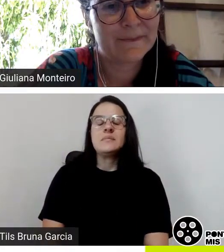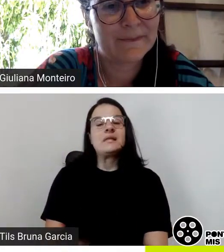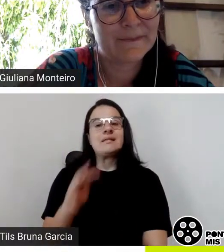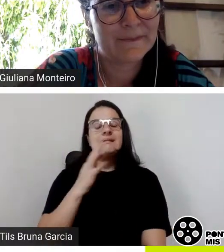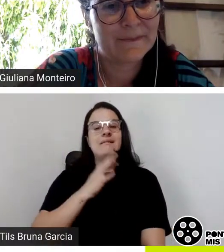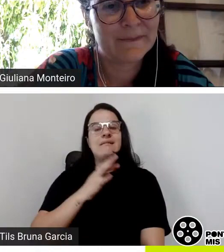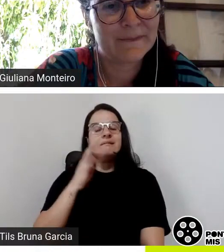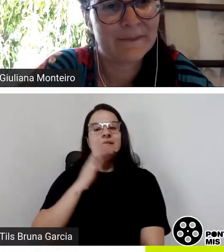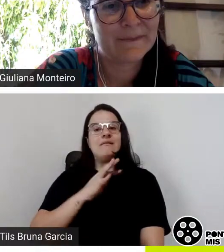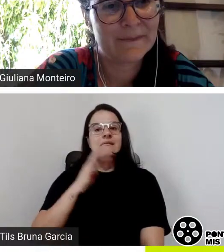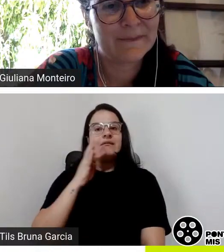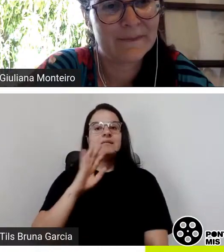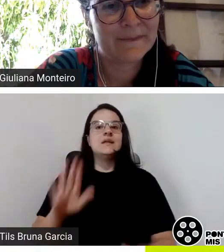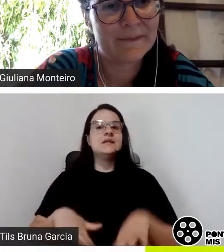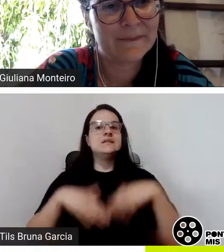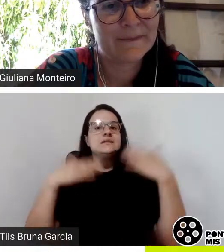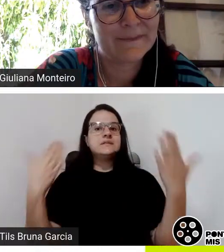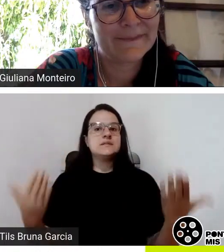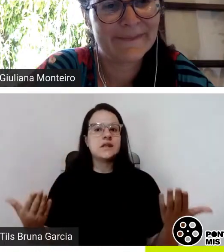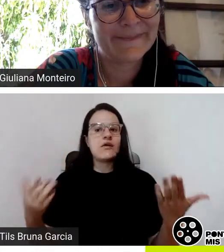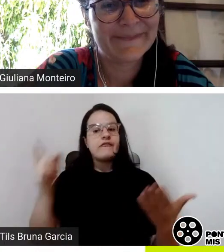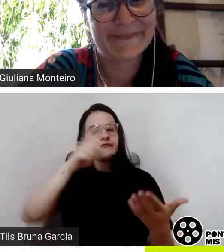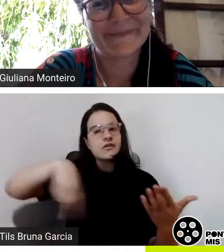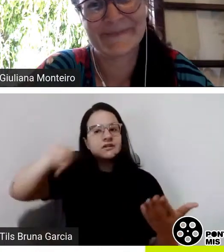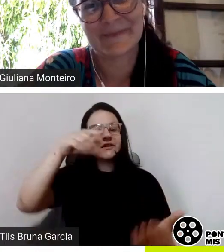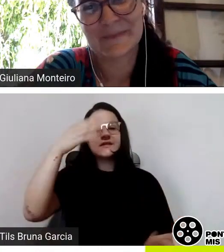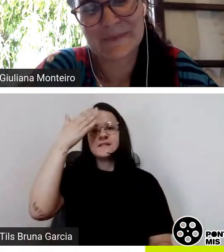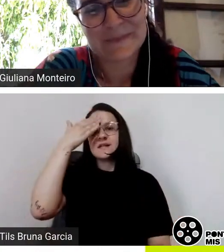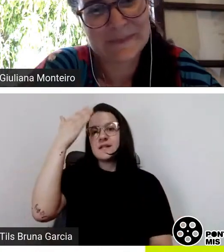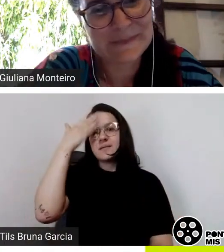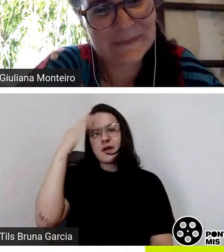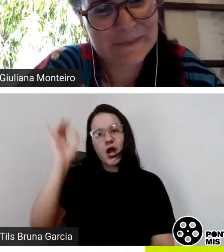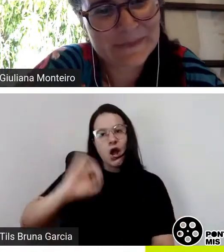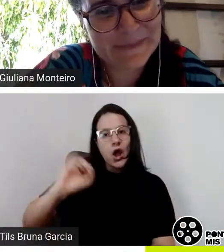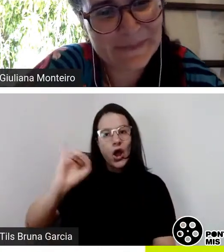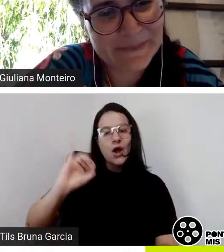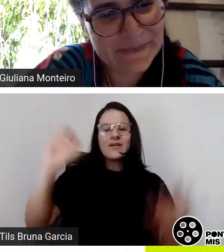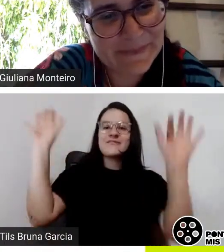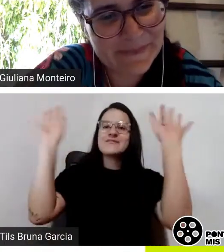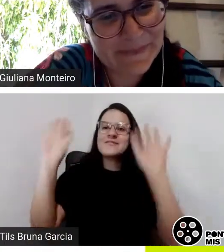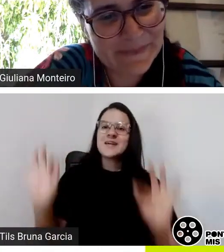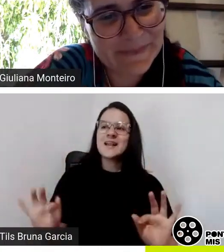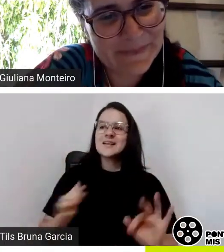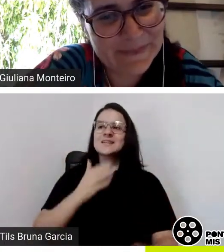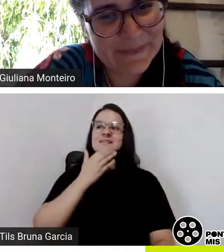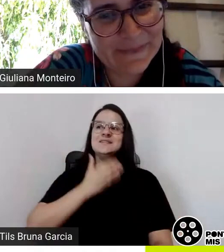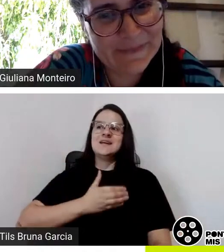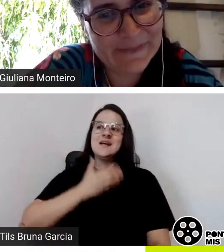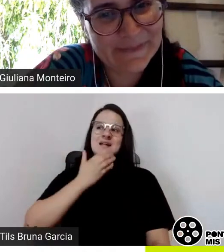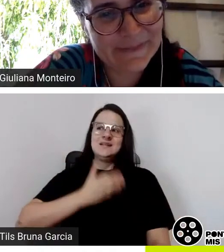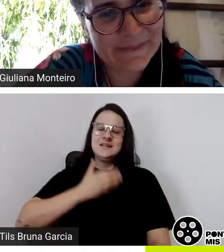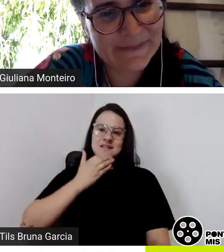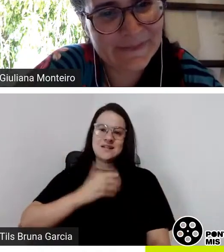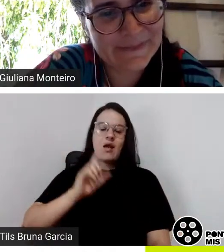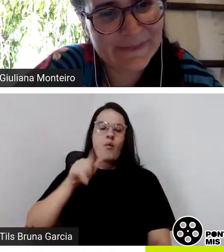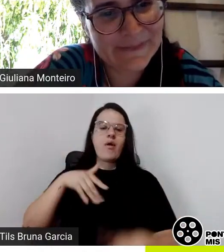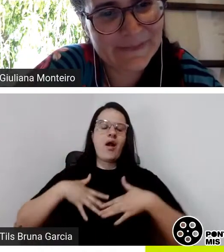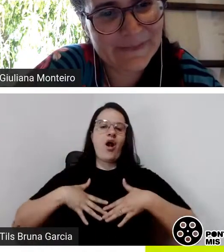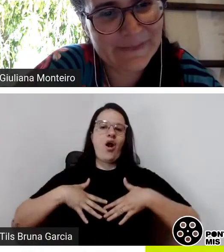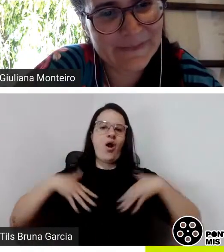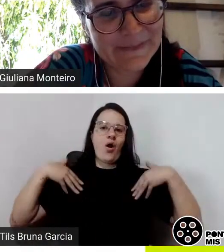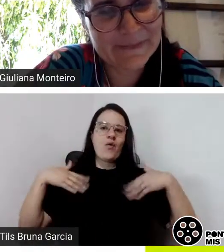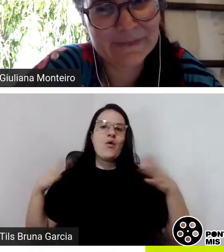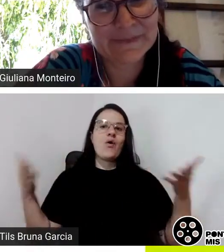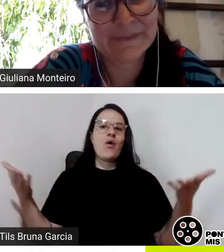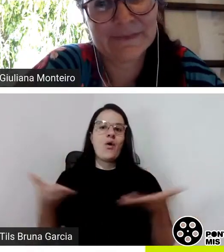Legal, Jorge. Bom, só para dar um oi para a galera, desejar Feliz Natal aí, dizer também que é